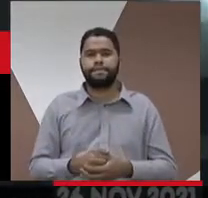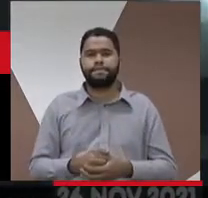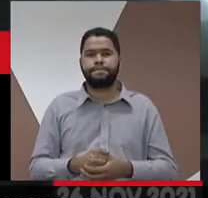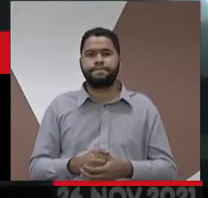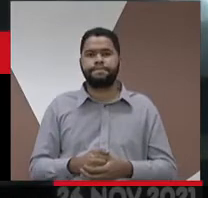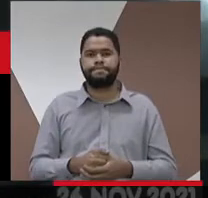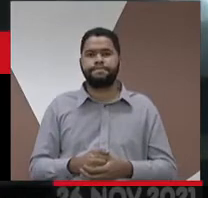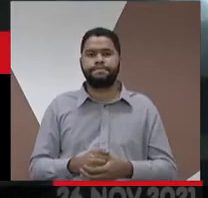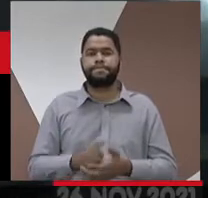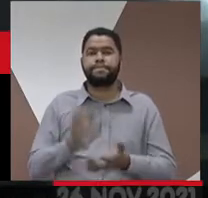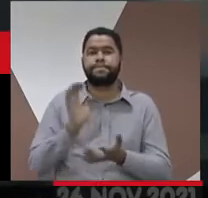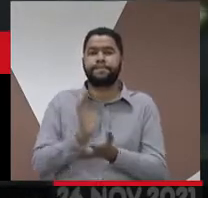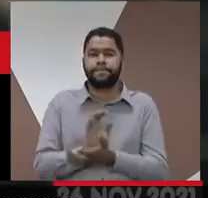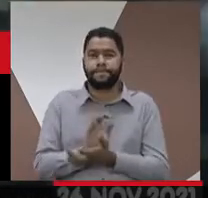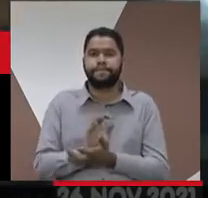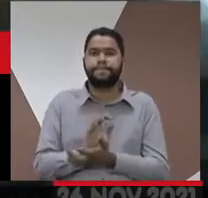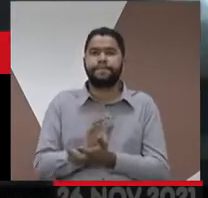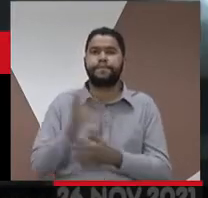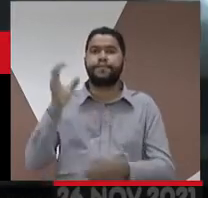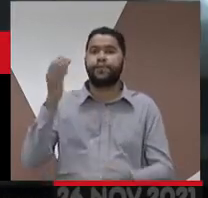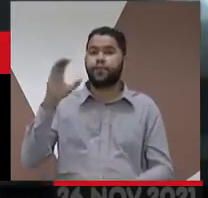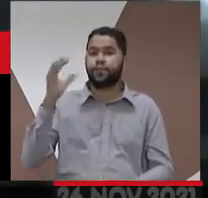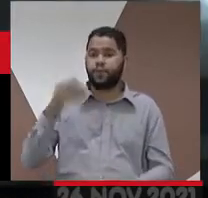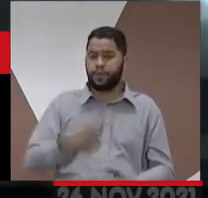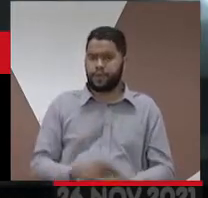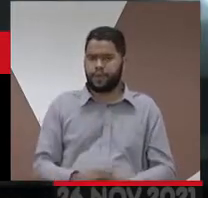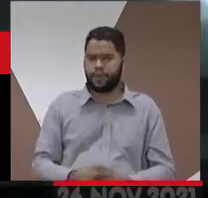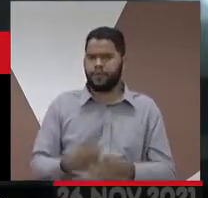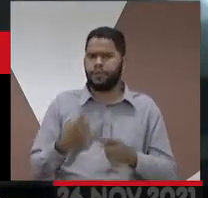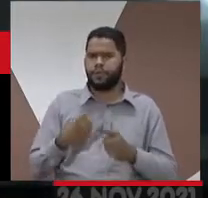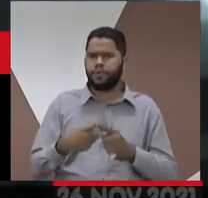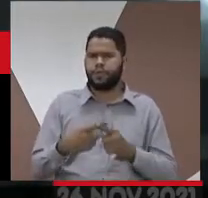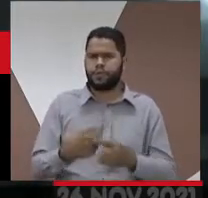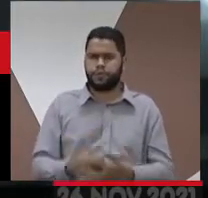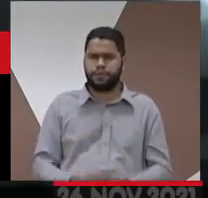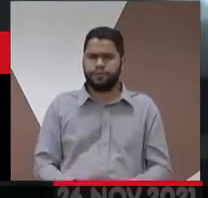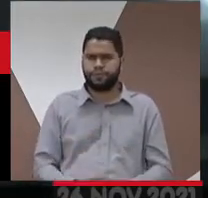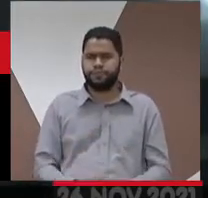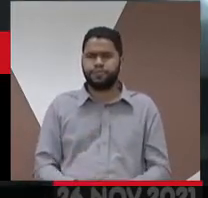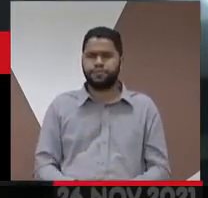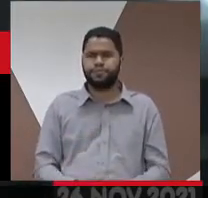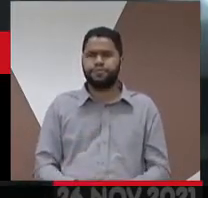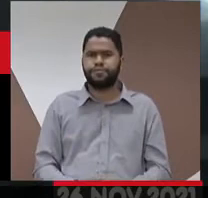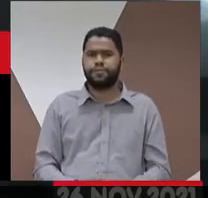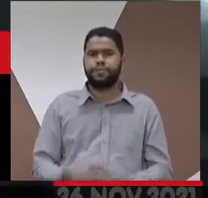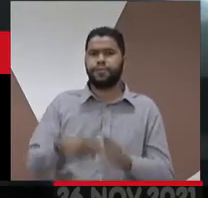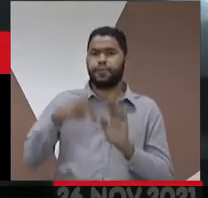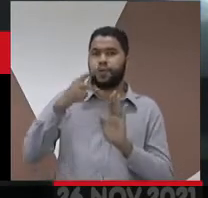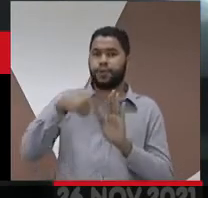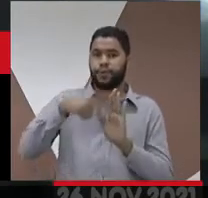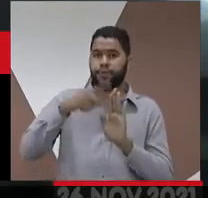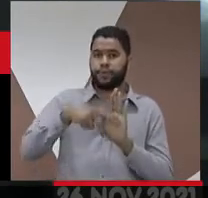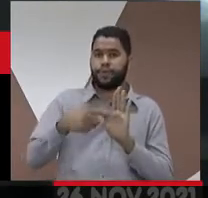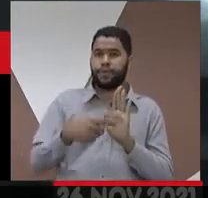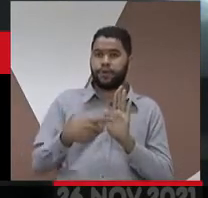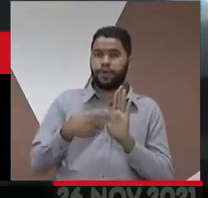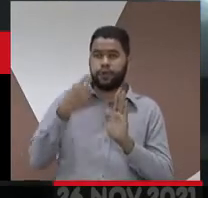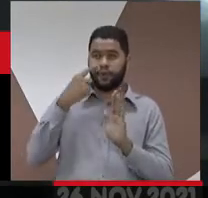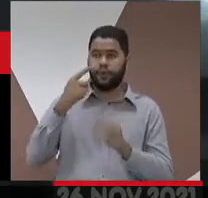na parte de contagem. Por quê? O projeto, veja